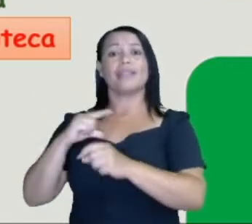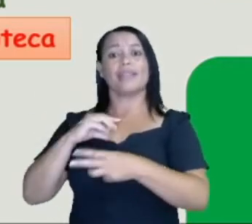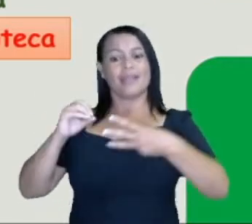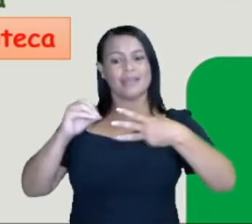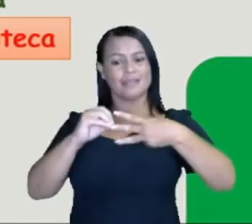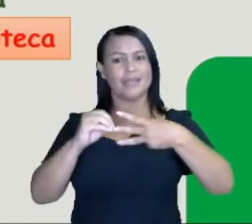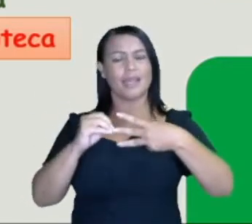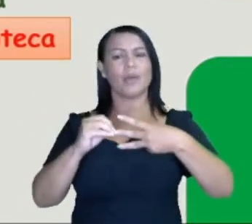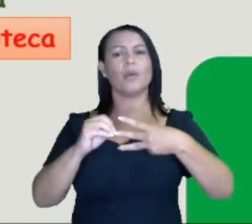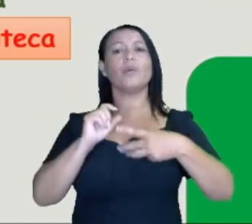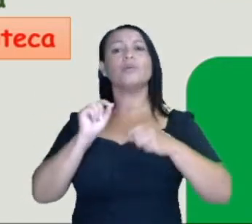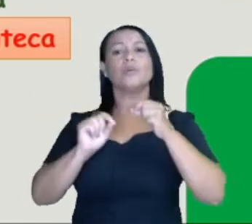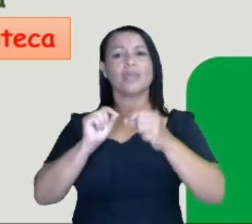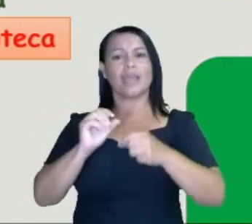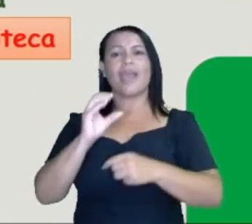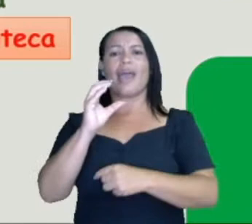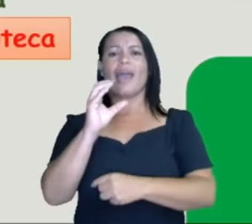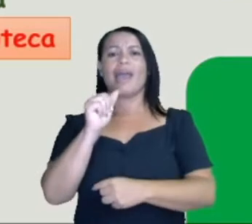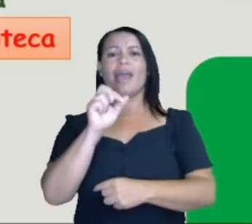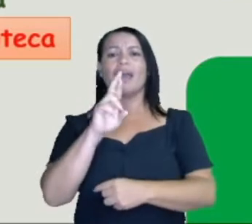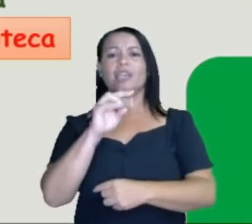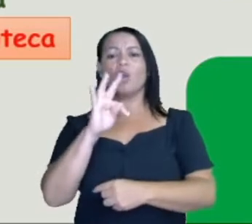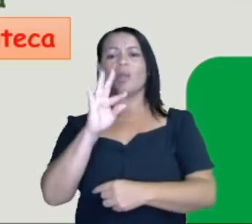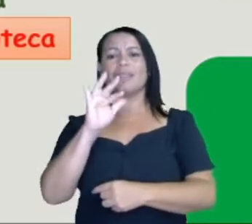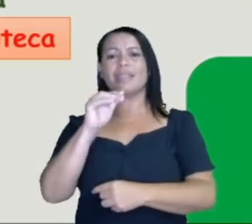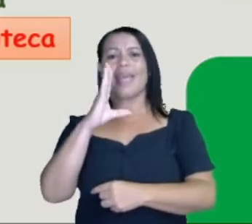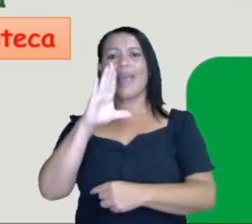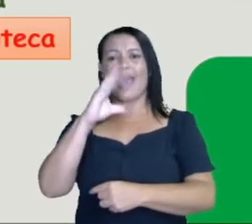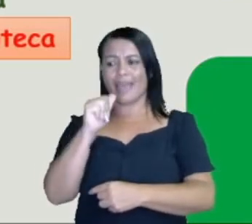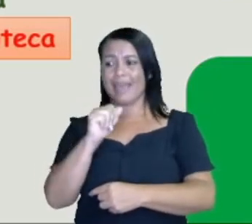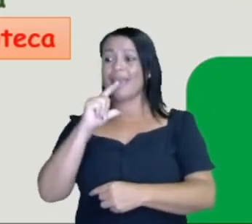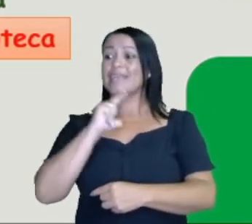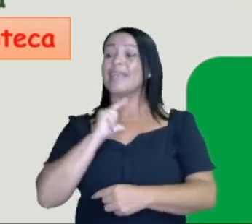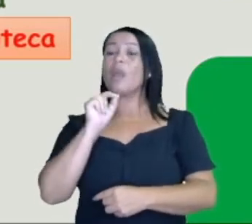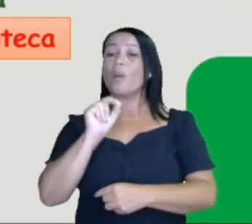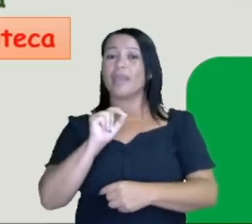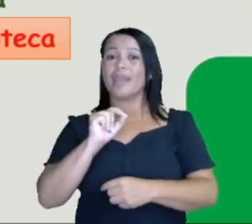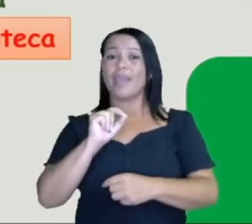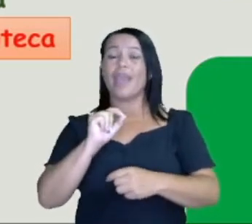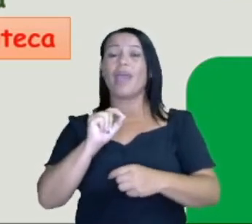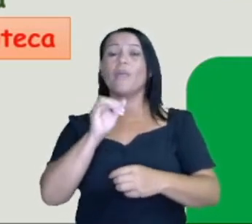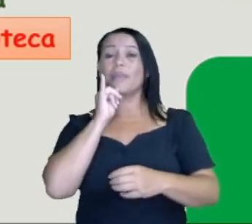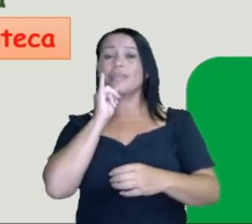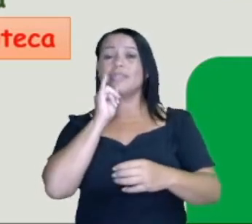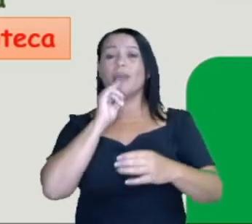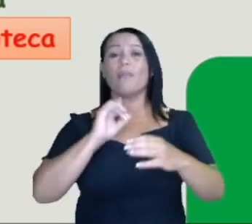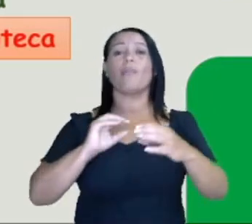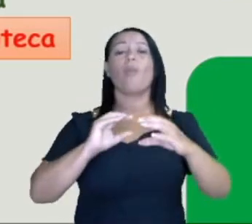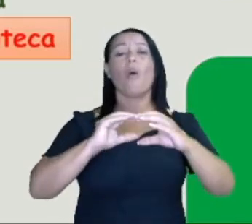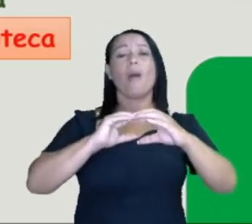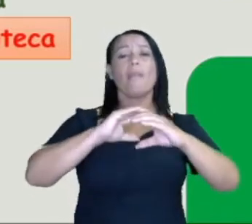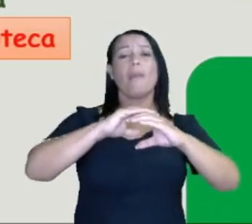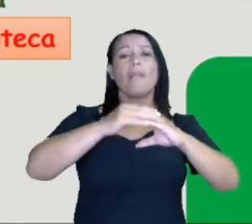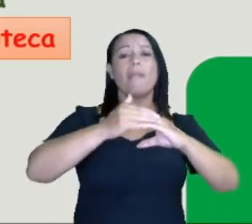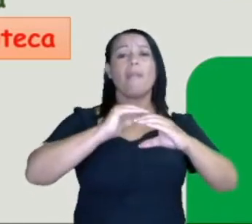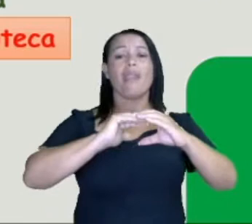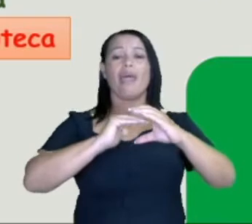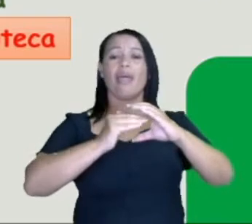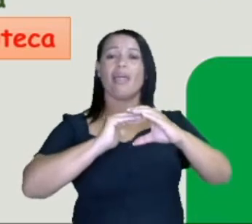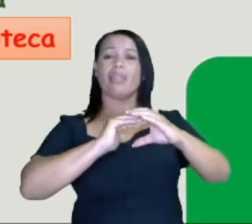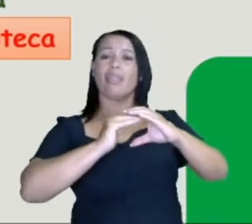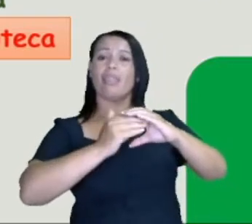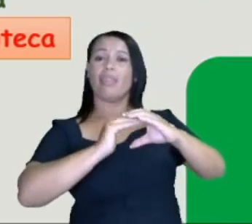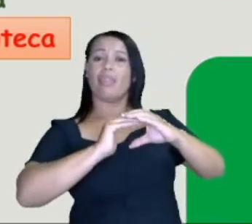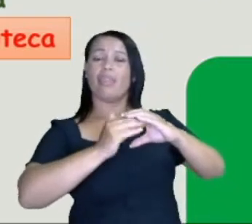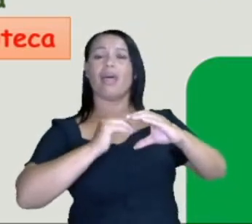a carioteca, que é uma membrana que recobre o núcleo. Portanto, as células